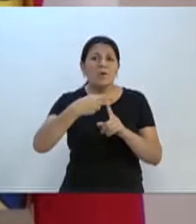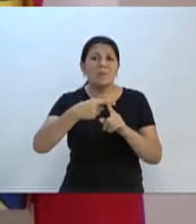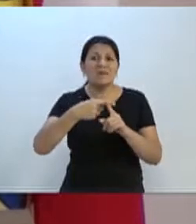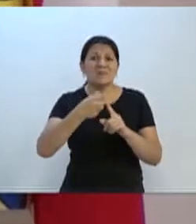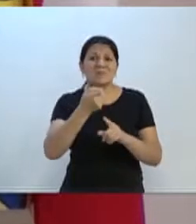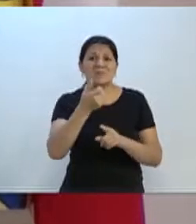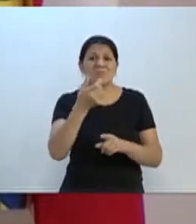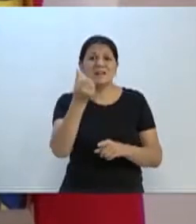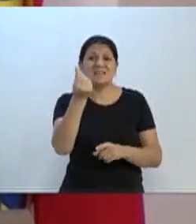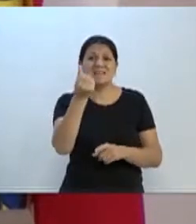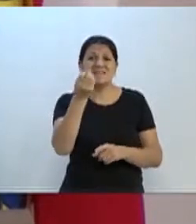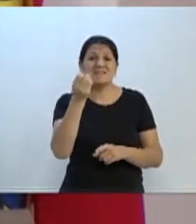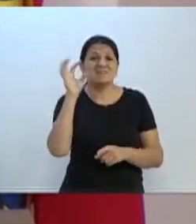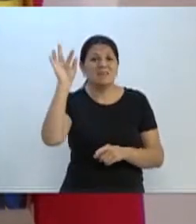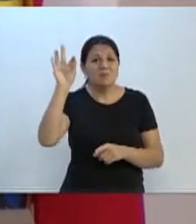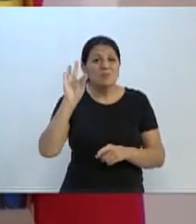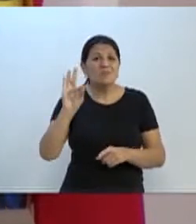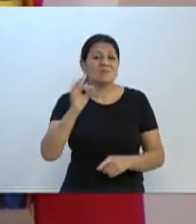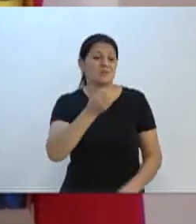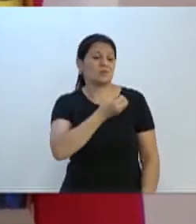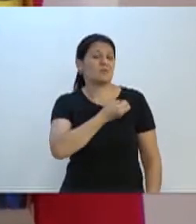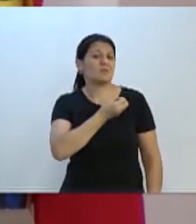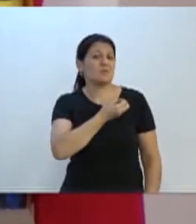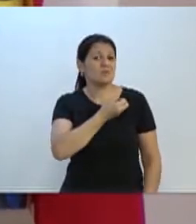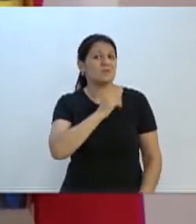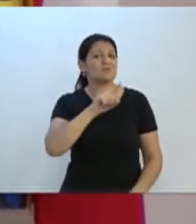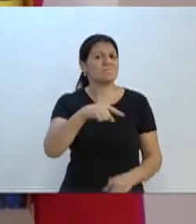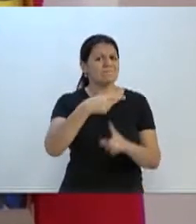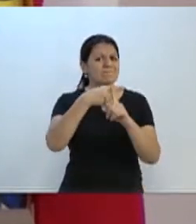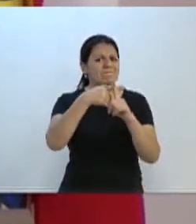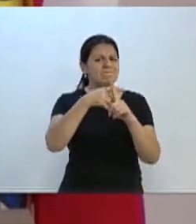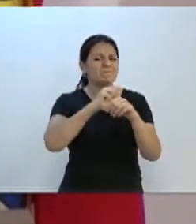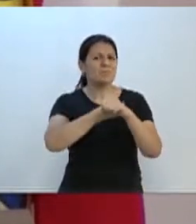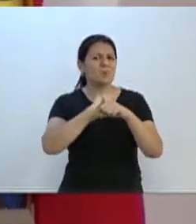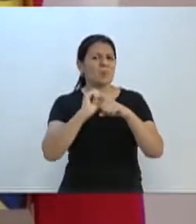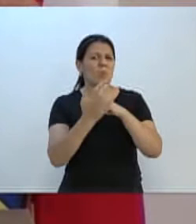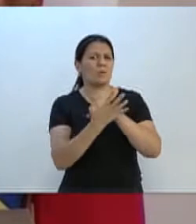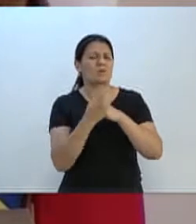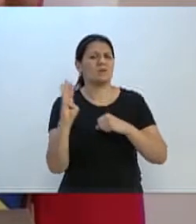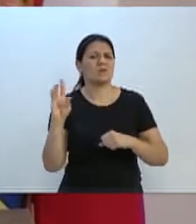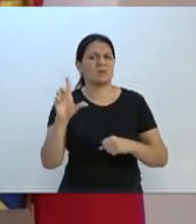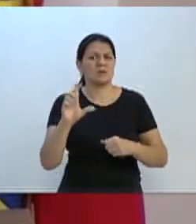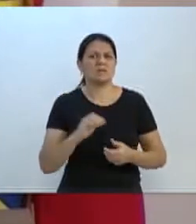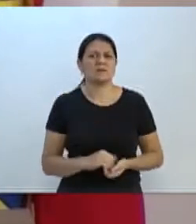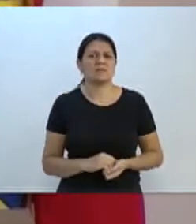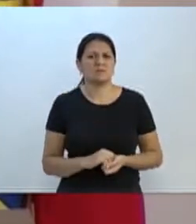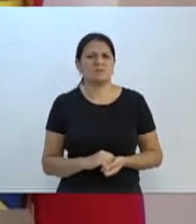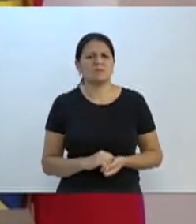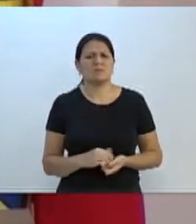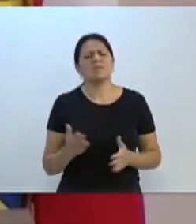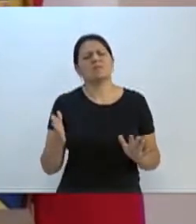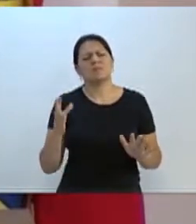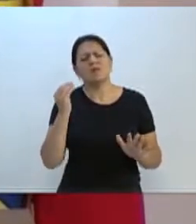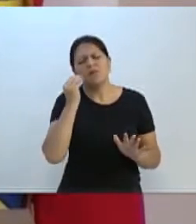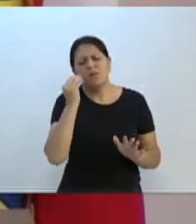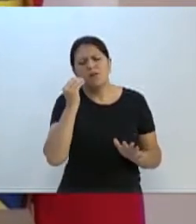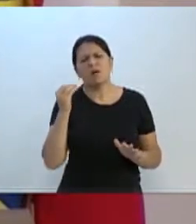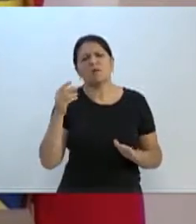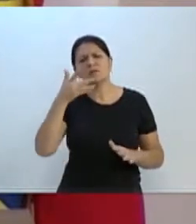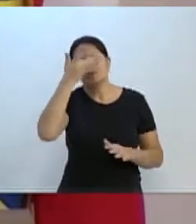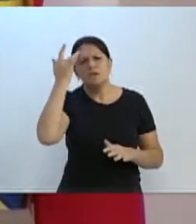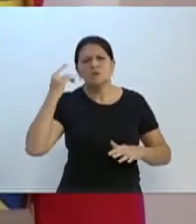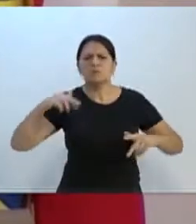Ao fazer uso da tribuna, o presidente, vereador Marcelo Lanzarin, destacou ações desenvolvidas no município para o combate